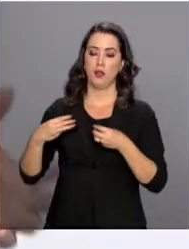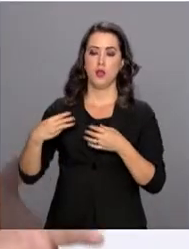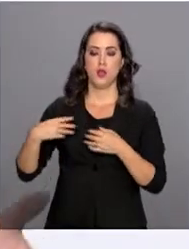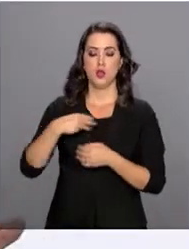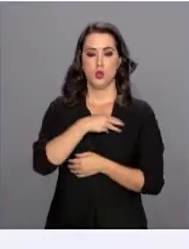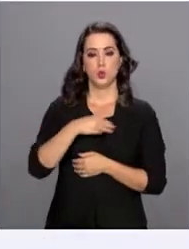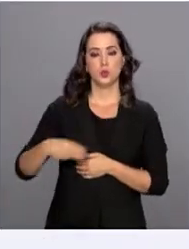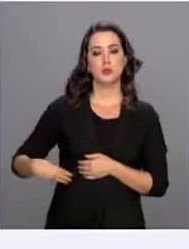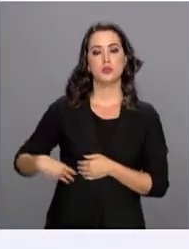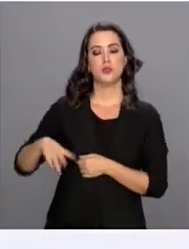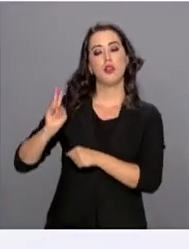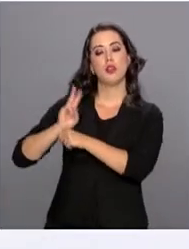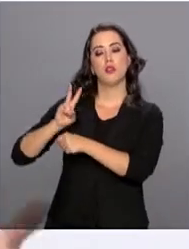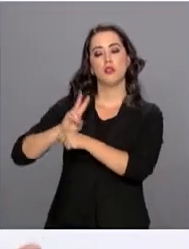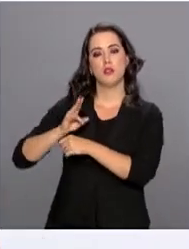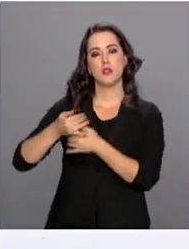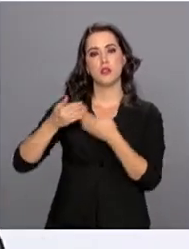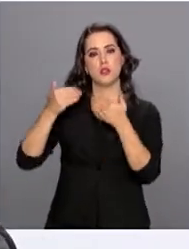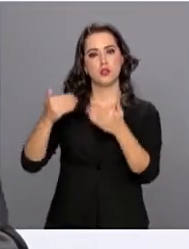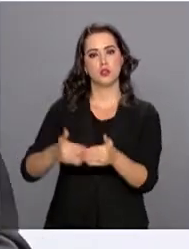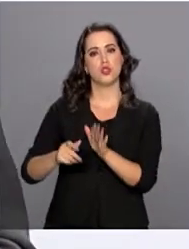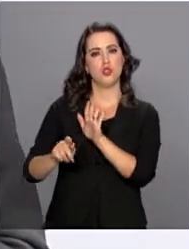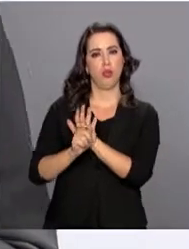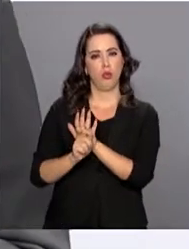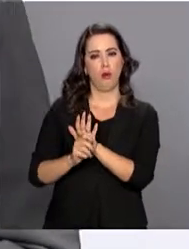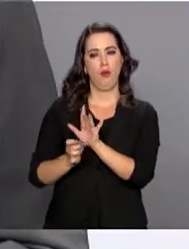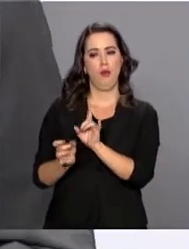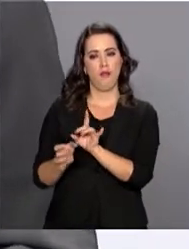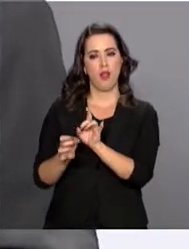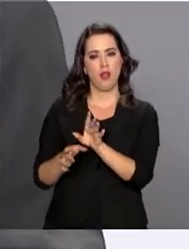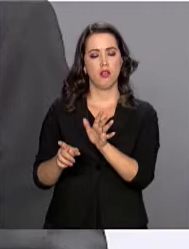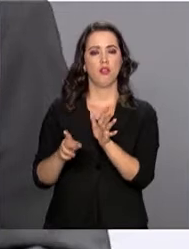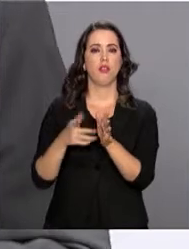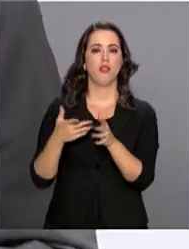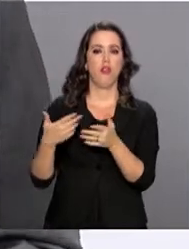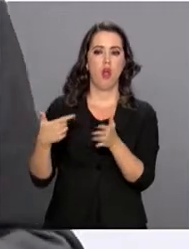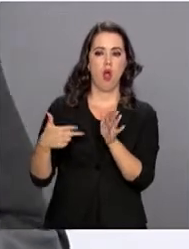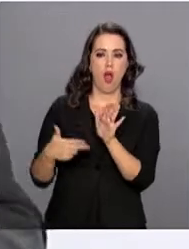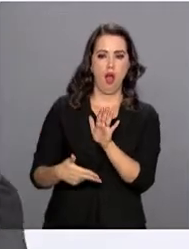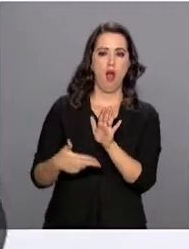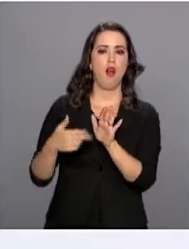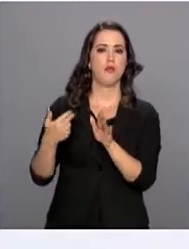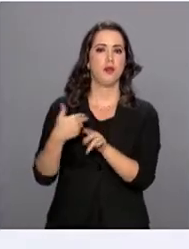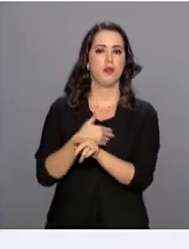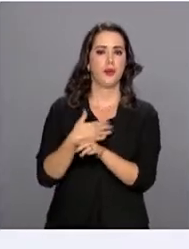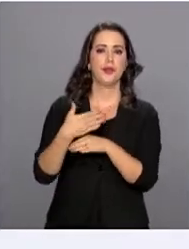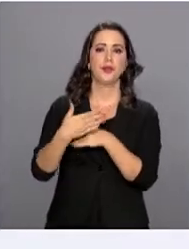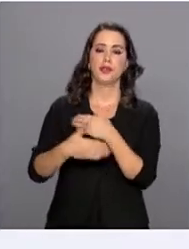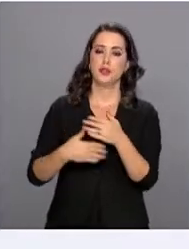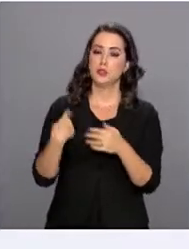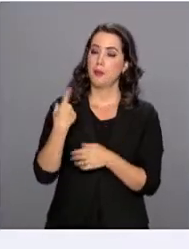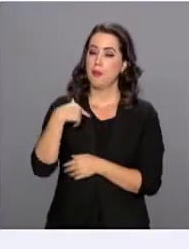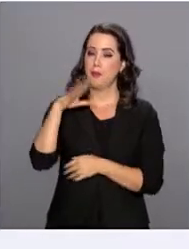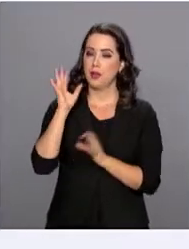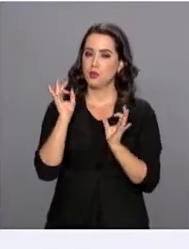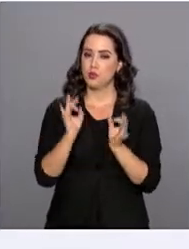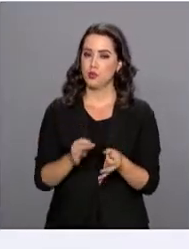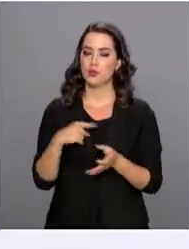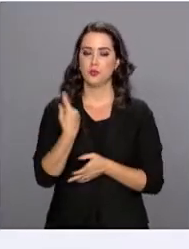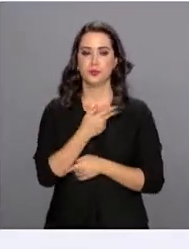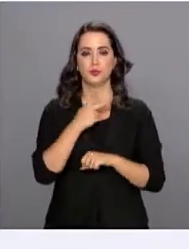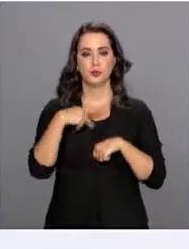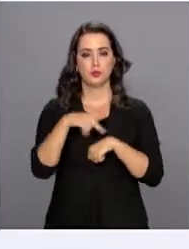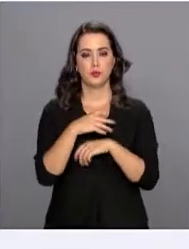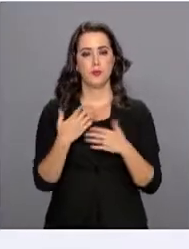o tráfico de drogas, enfrentando o contrabando e fazendo com que haja mais justiça no nosso país.